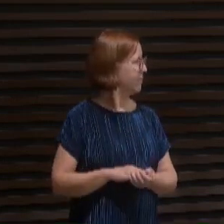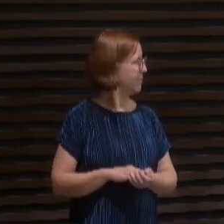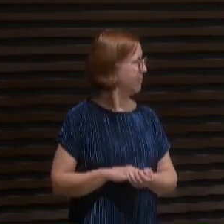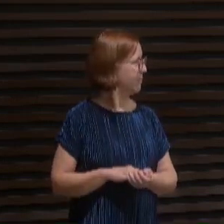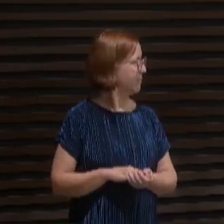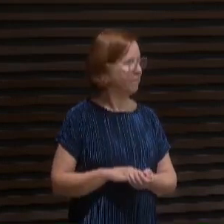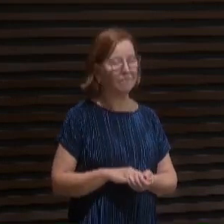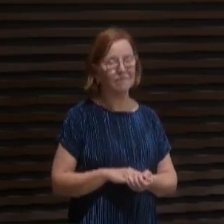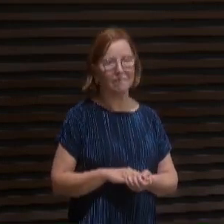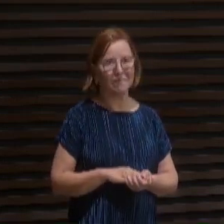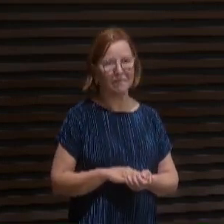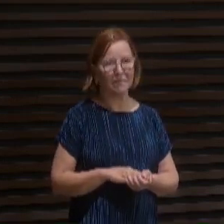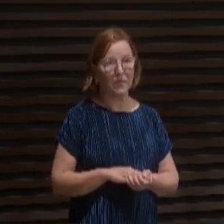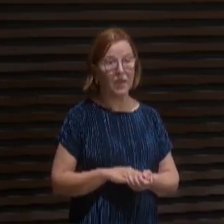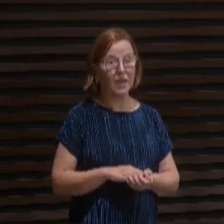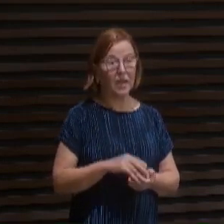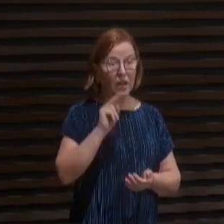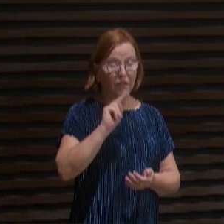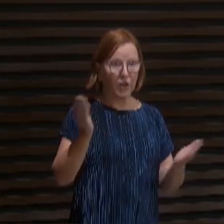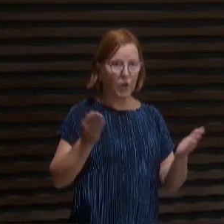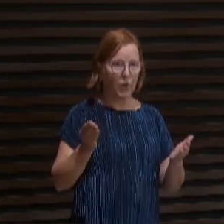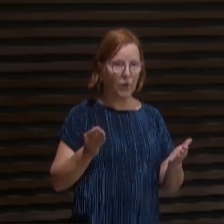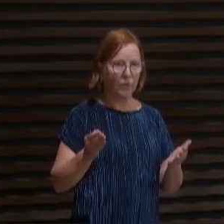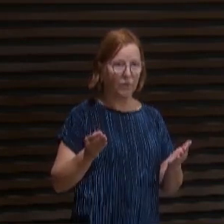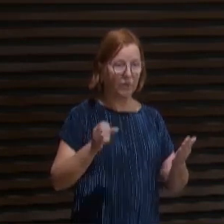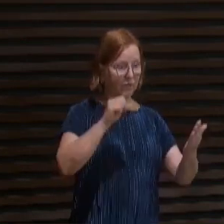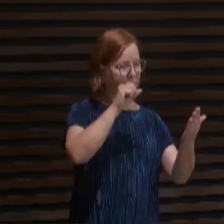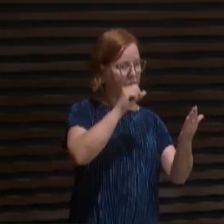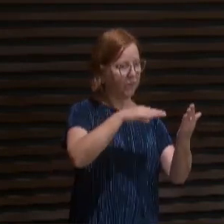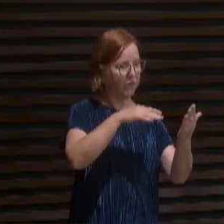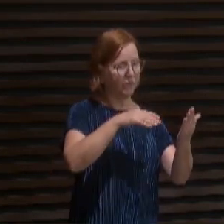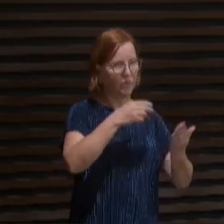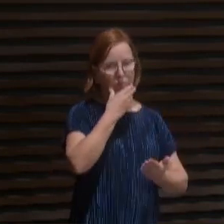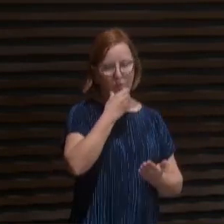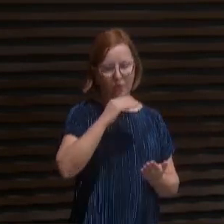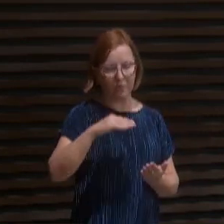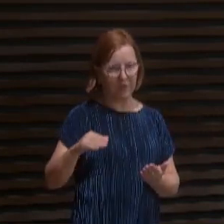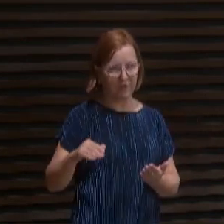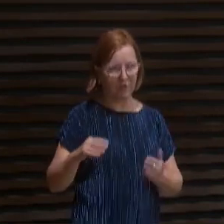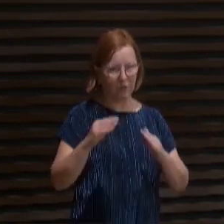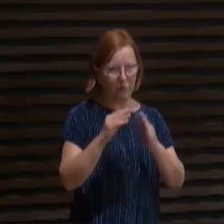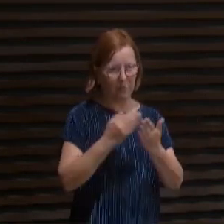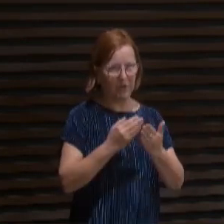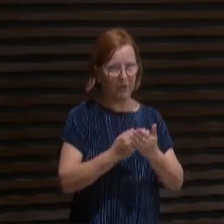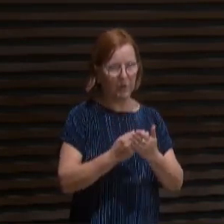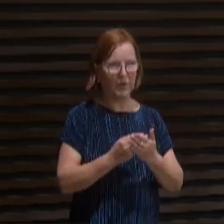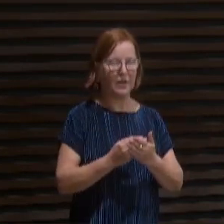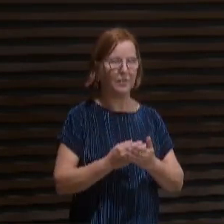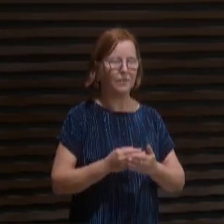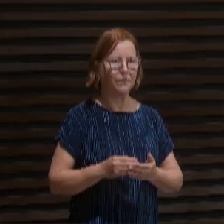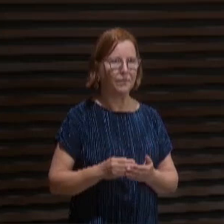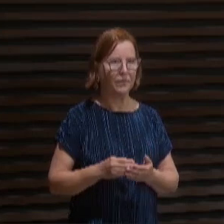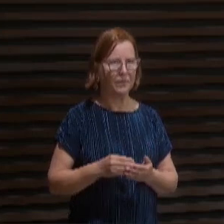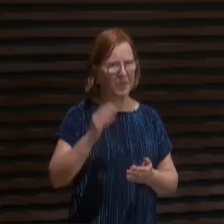Eu vi hoje o retrato de um menino numa escola do Espírito Santo. Na frente